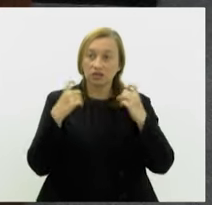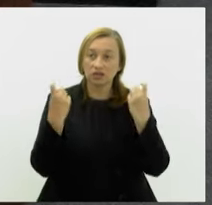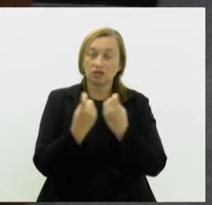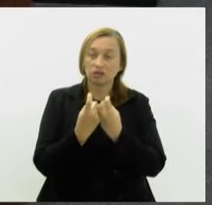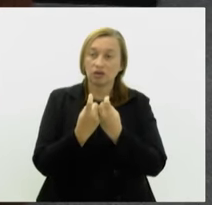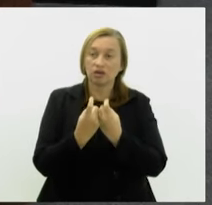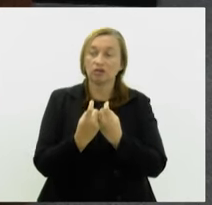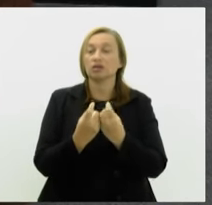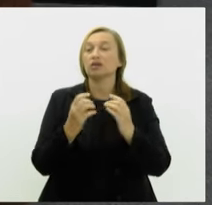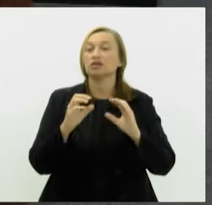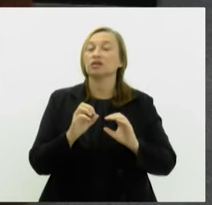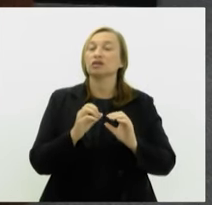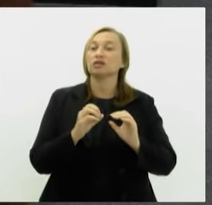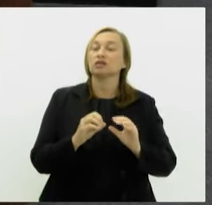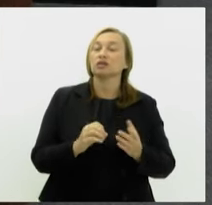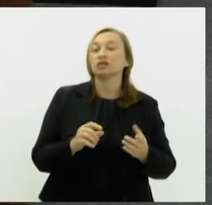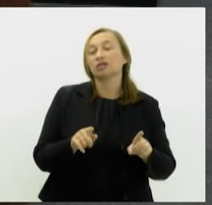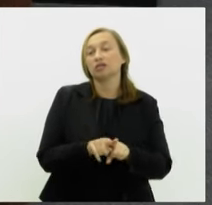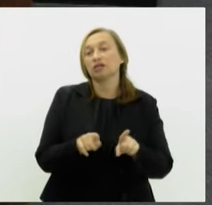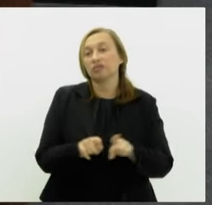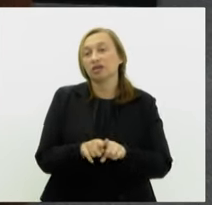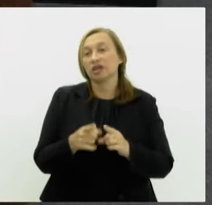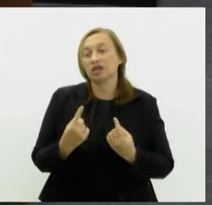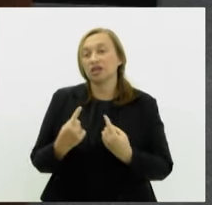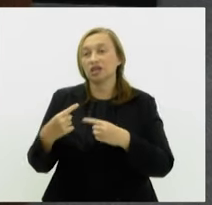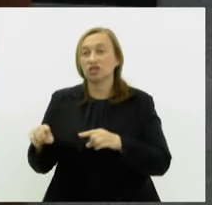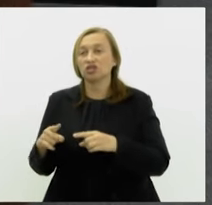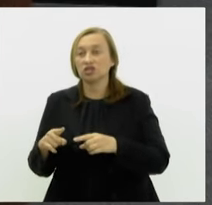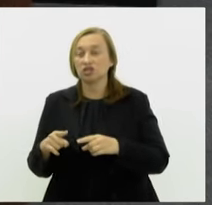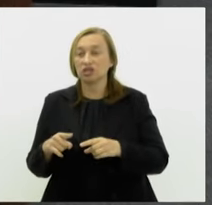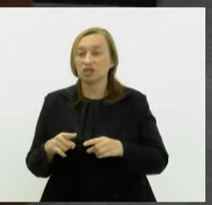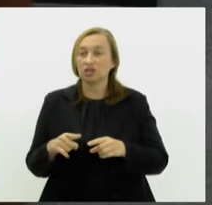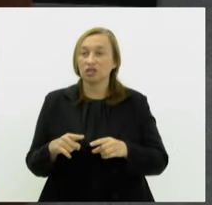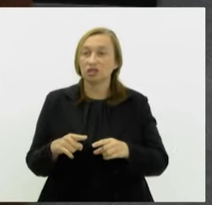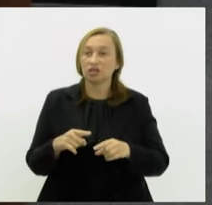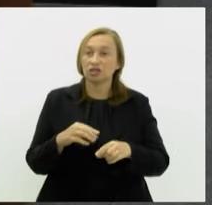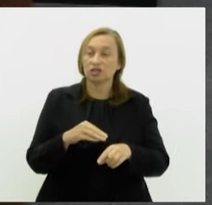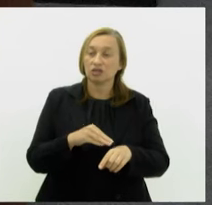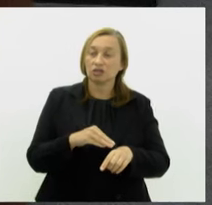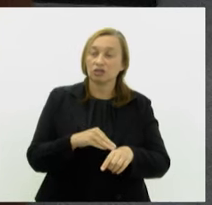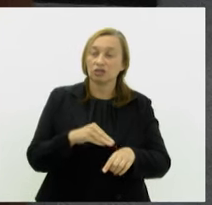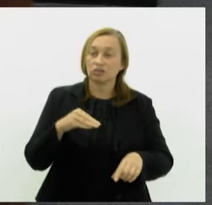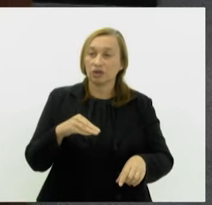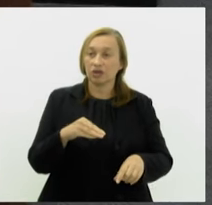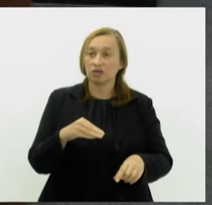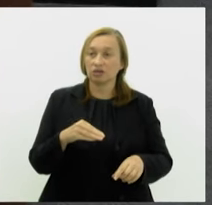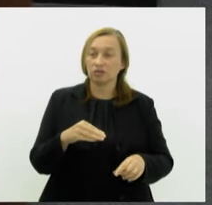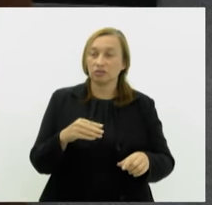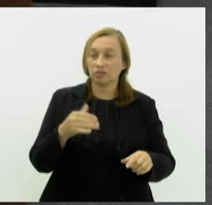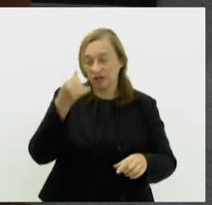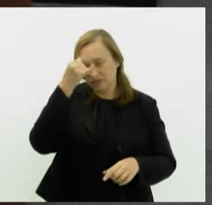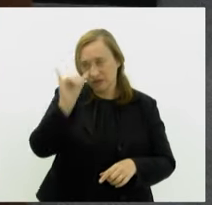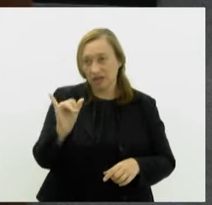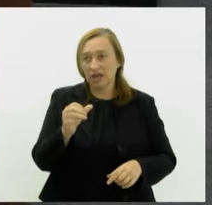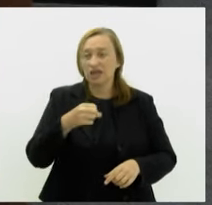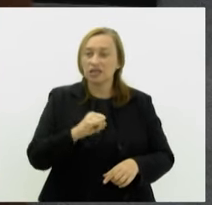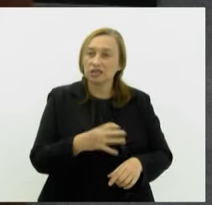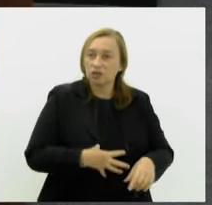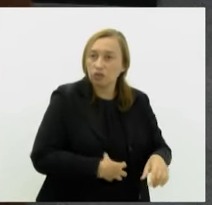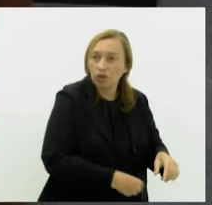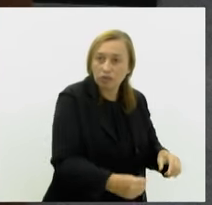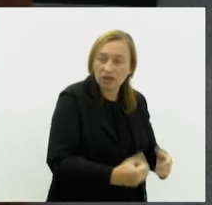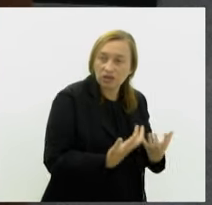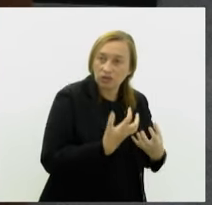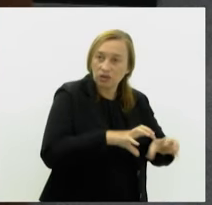e critica os métodos de contracepção. Então, aonde nós chegamos, né? Se o aborto é indesejável, vamos